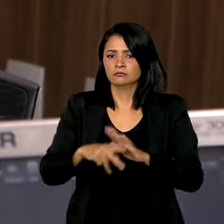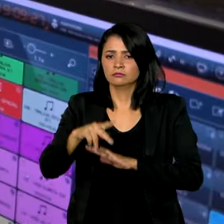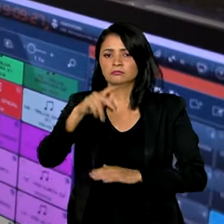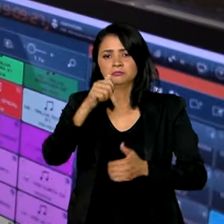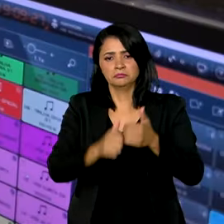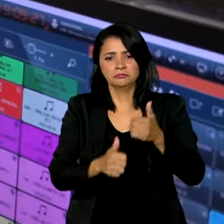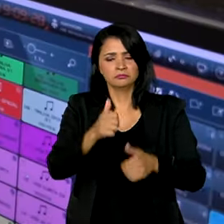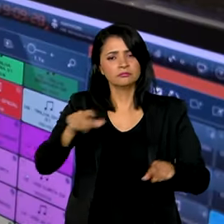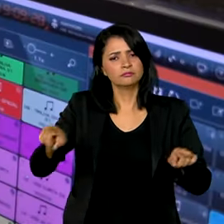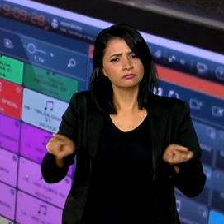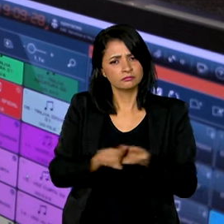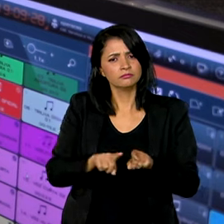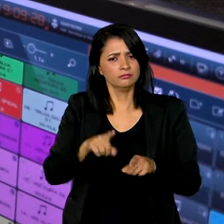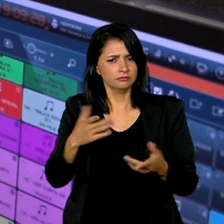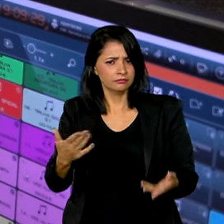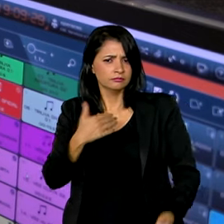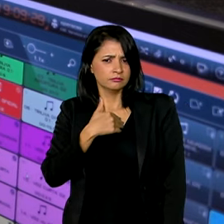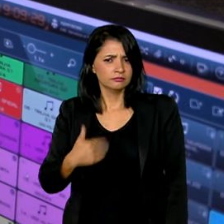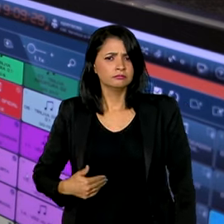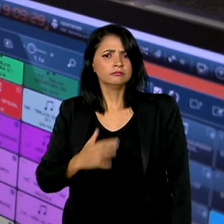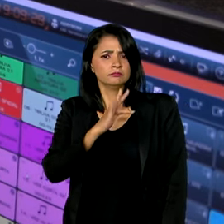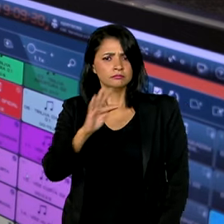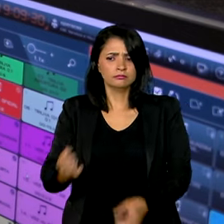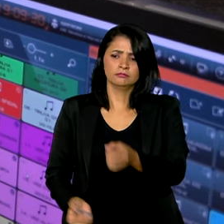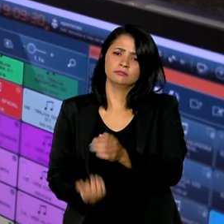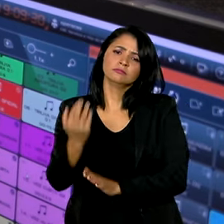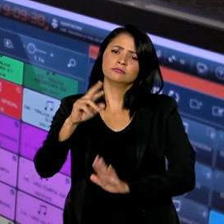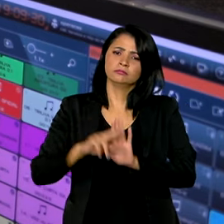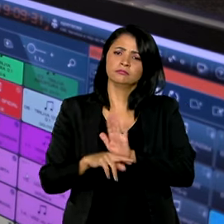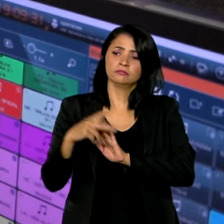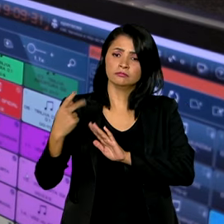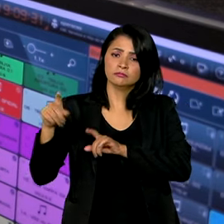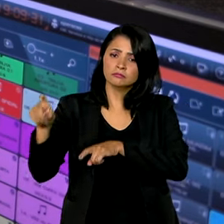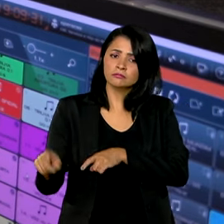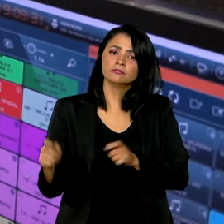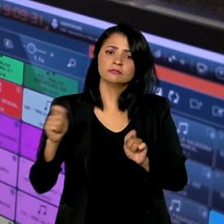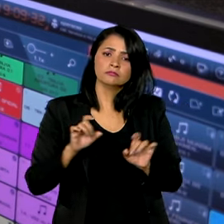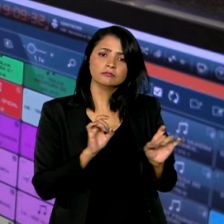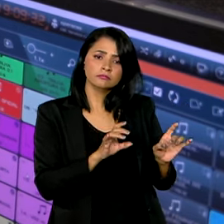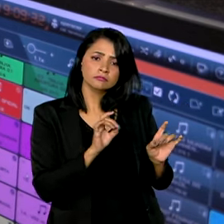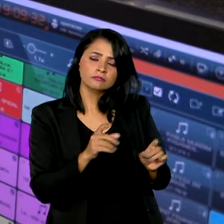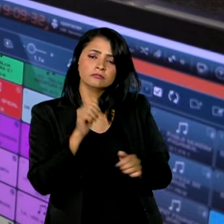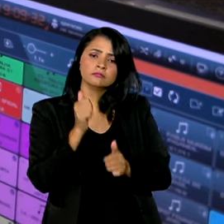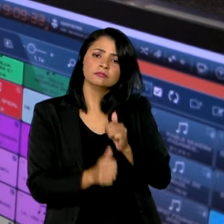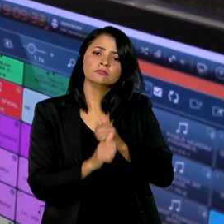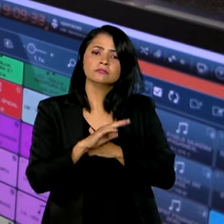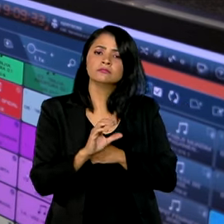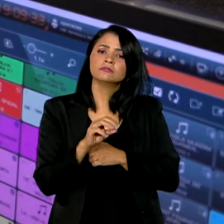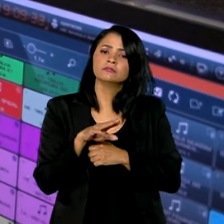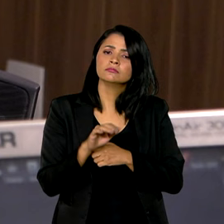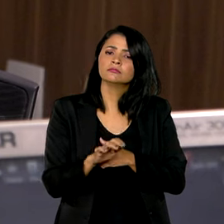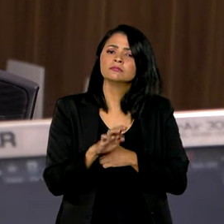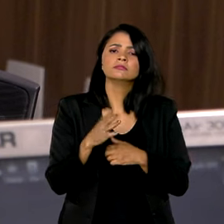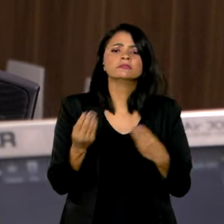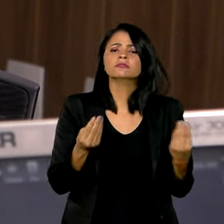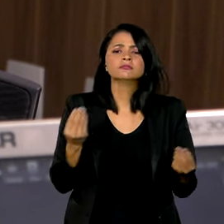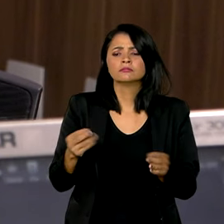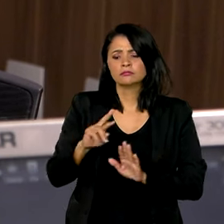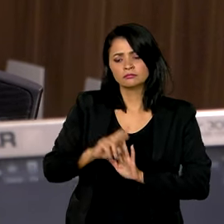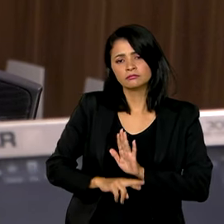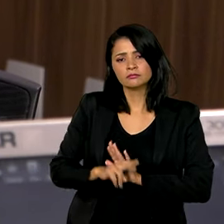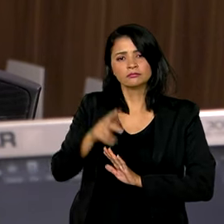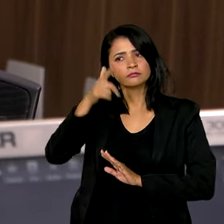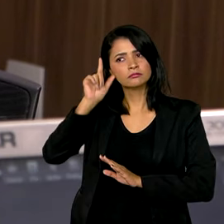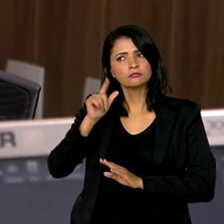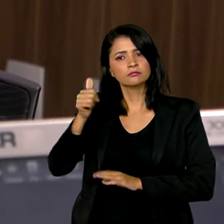governo federal criou regras né para que os produtores possam vender arroz para Conab quais são essas regras foi lançado ontem